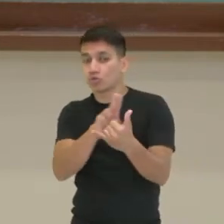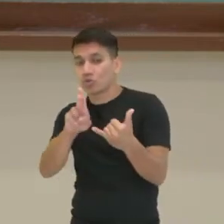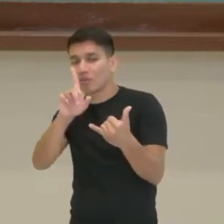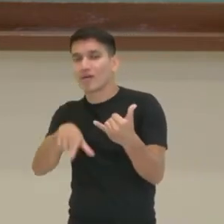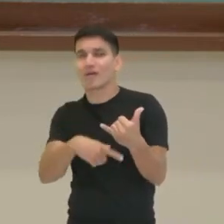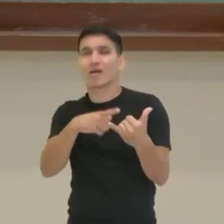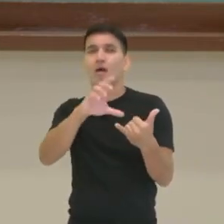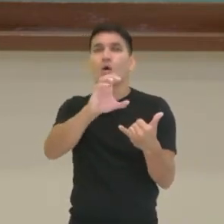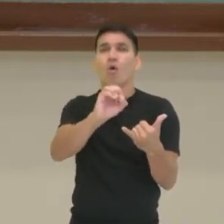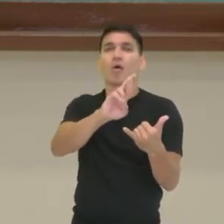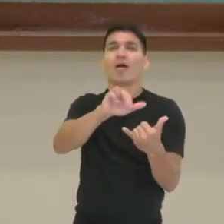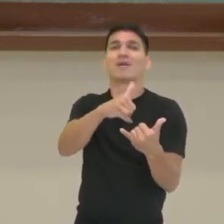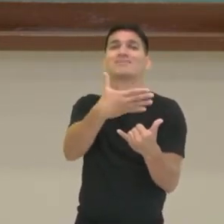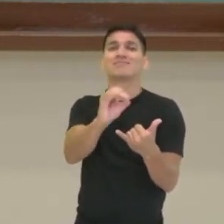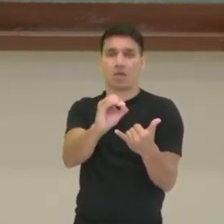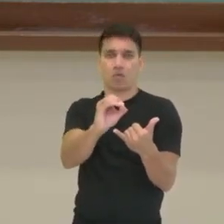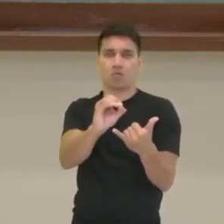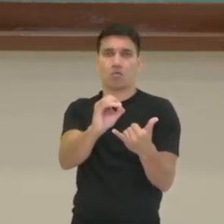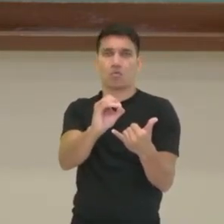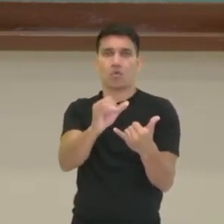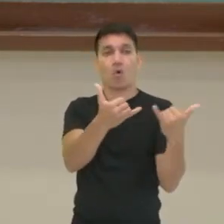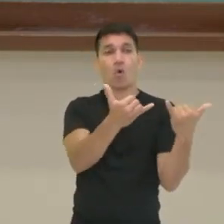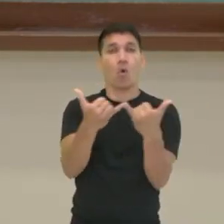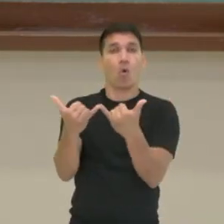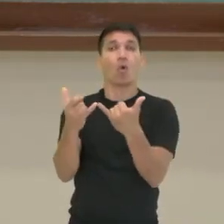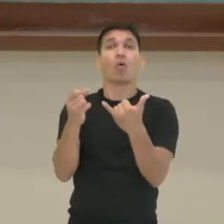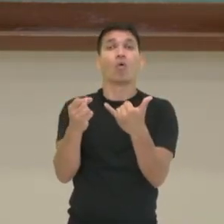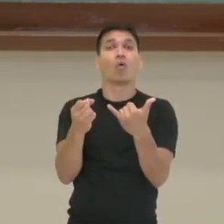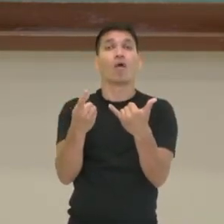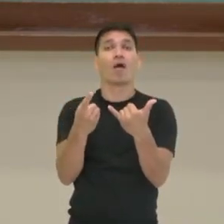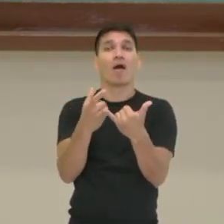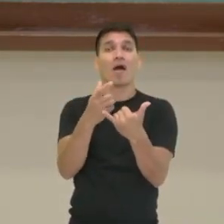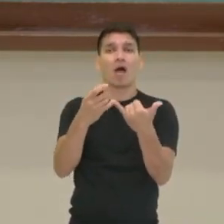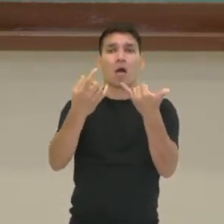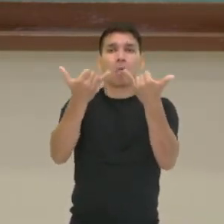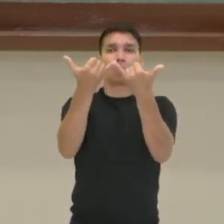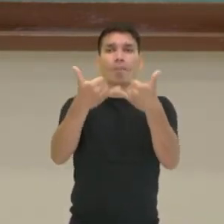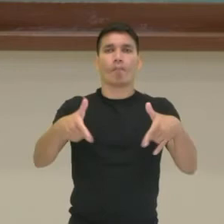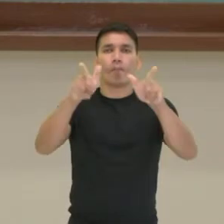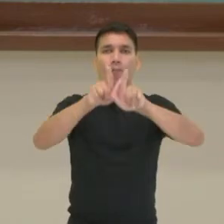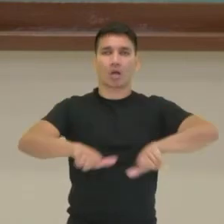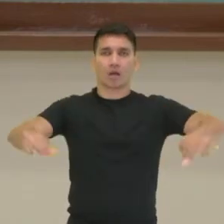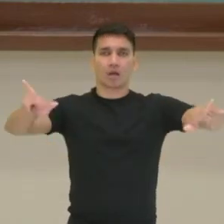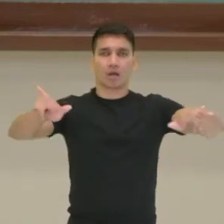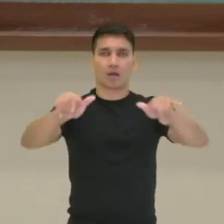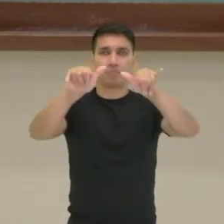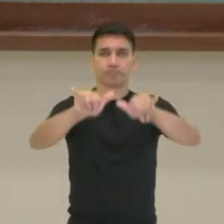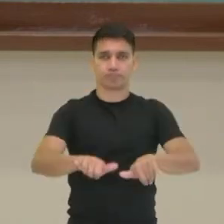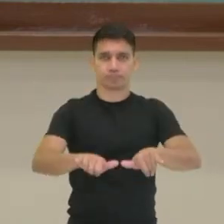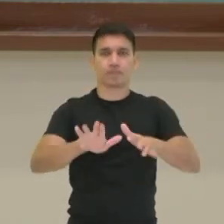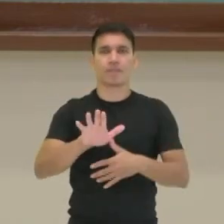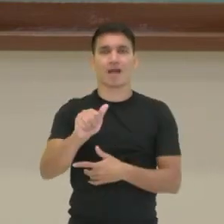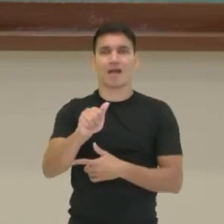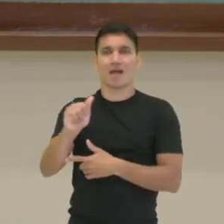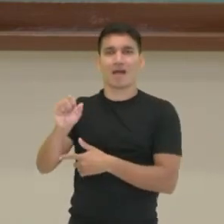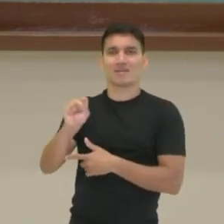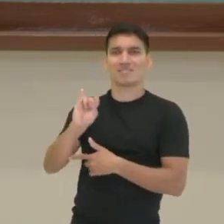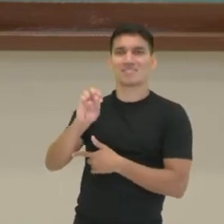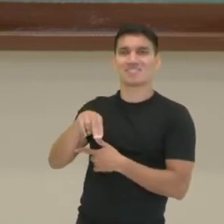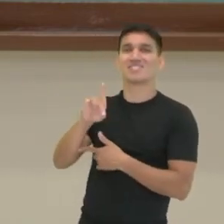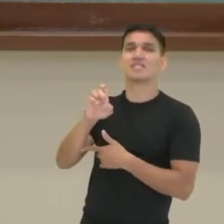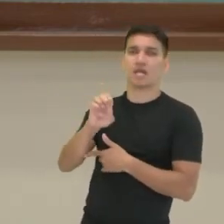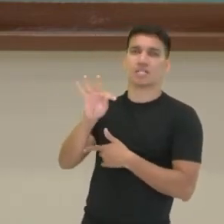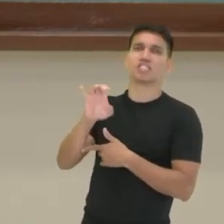oração coordenada assindética. Quando ela aparece uma conjunção nela, quando há